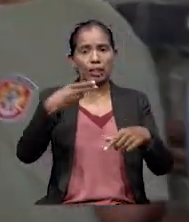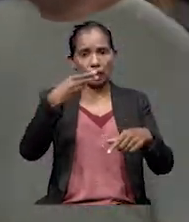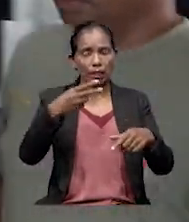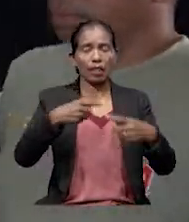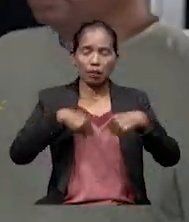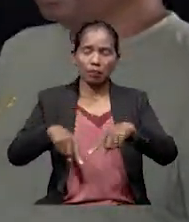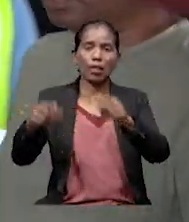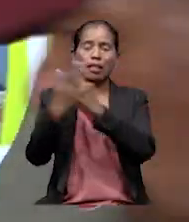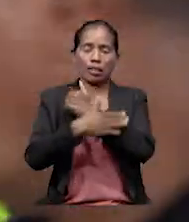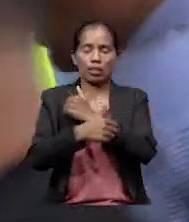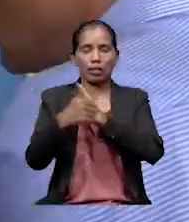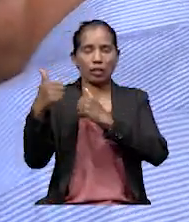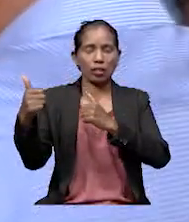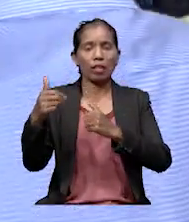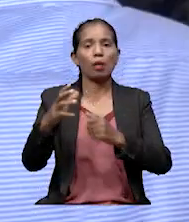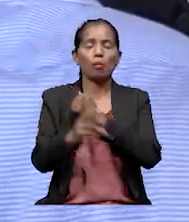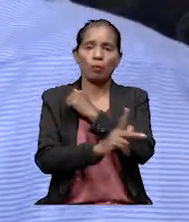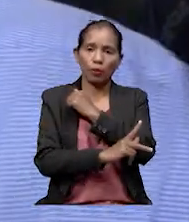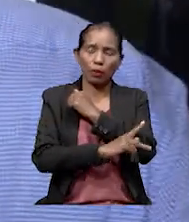atende serviço balão e Dubai, no Portugal.